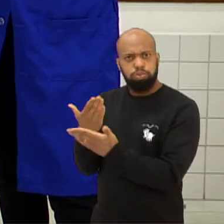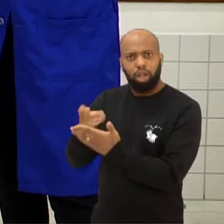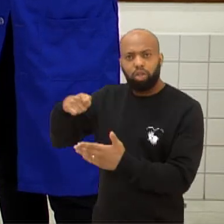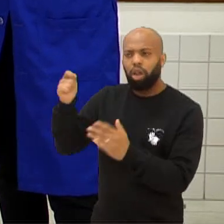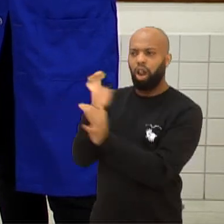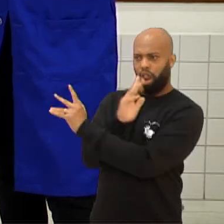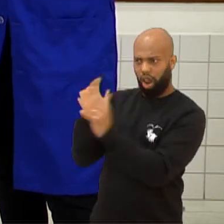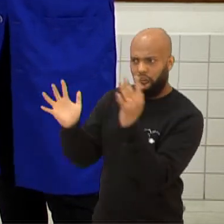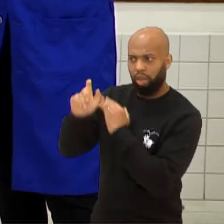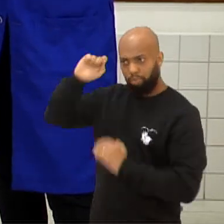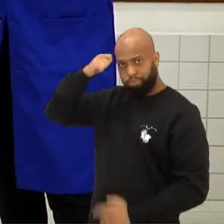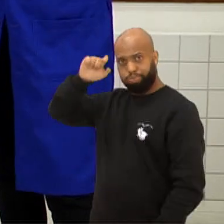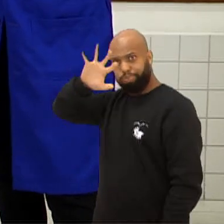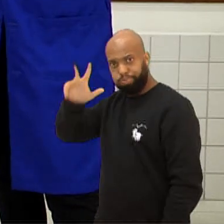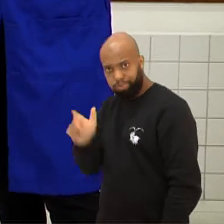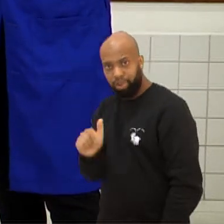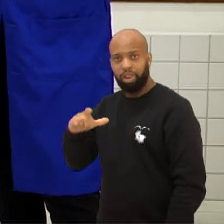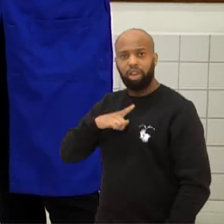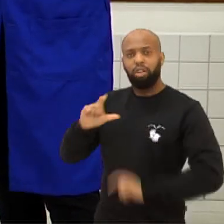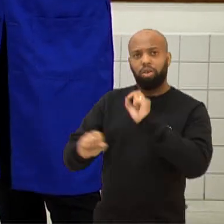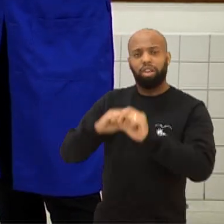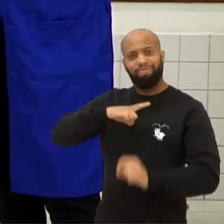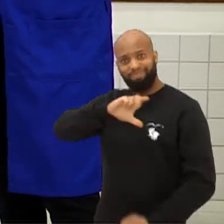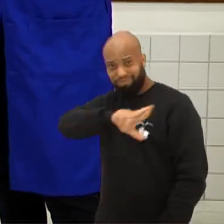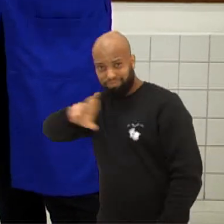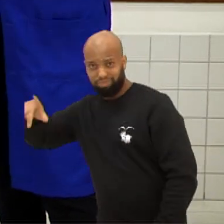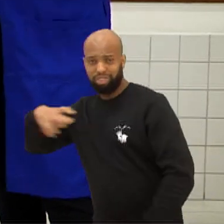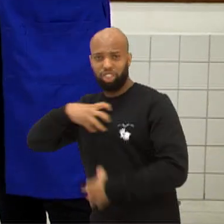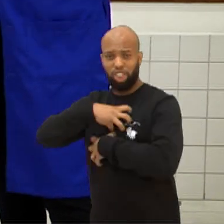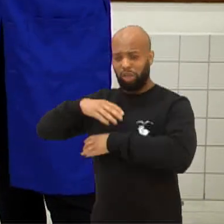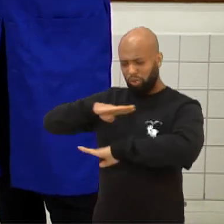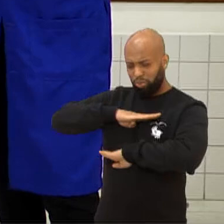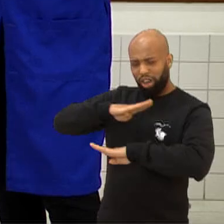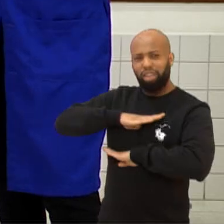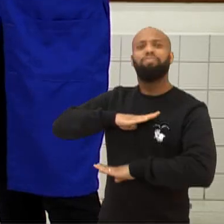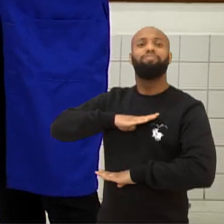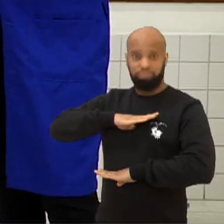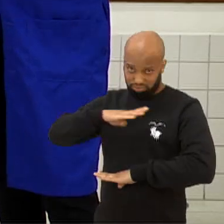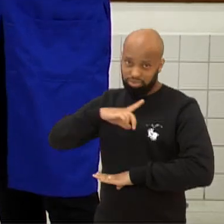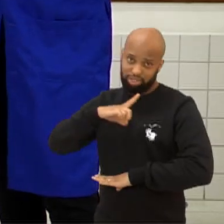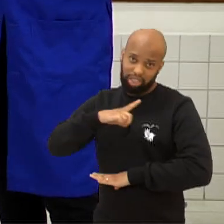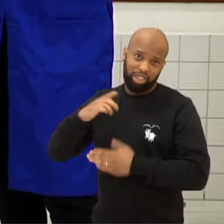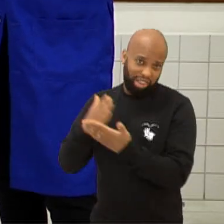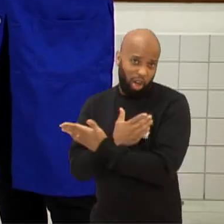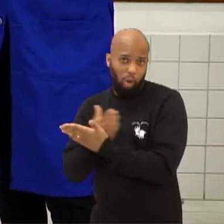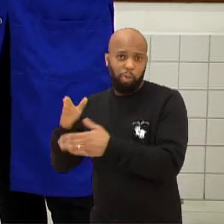do continente africano. Falamos que muitos têm a situação ainda de